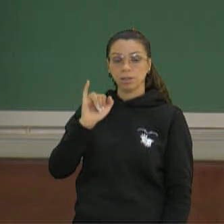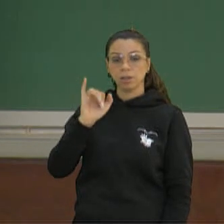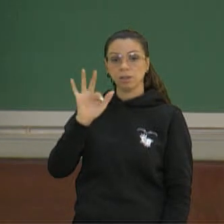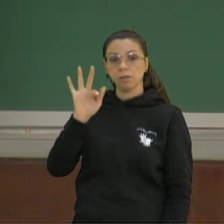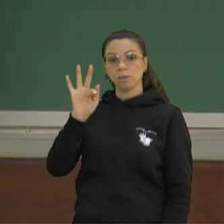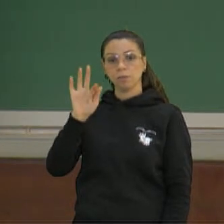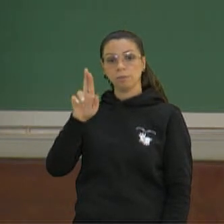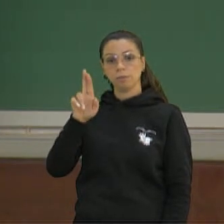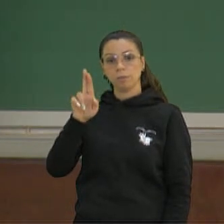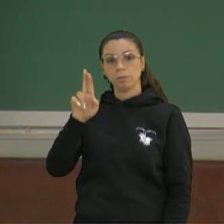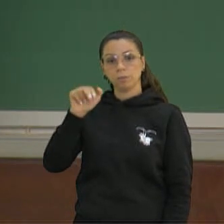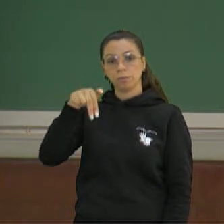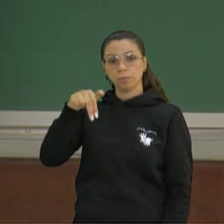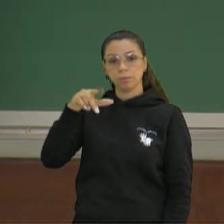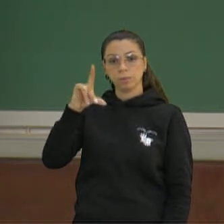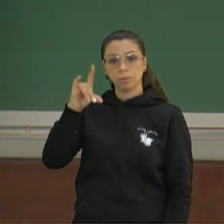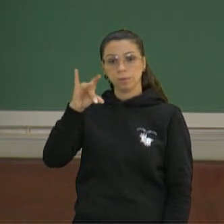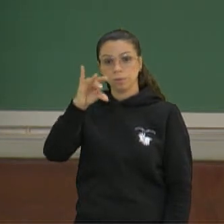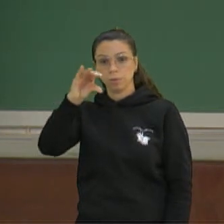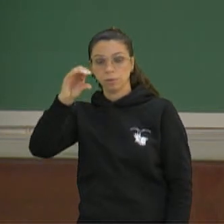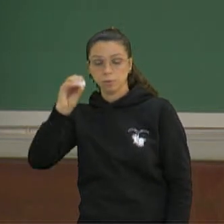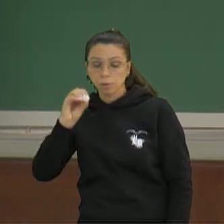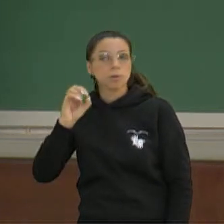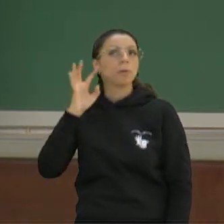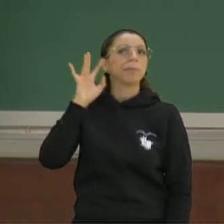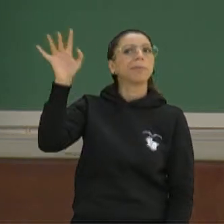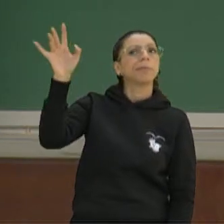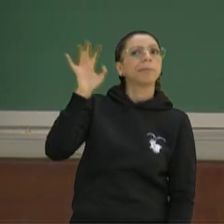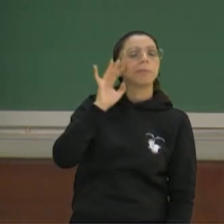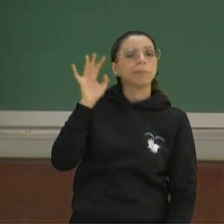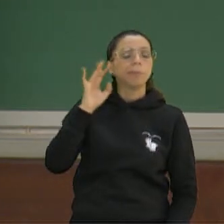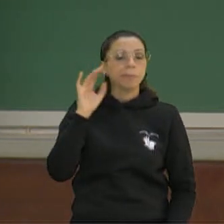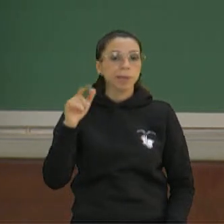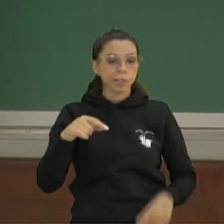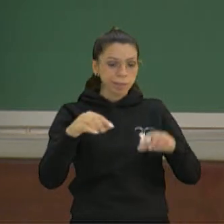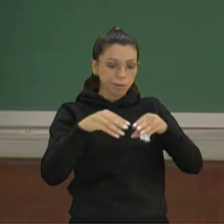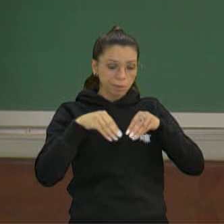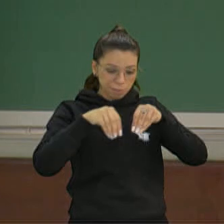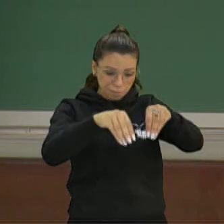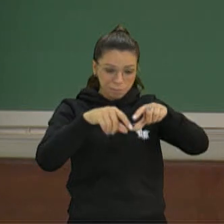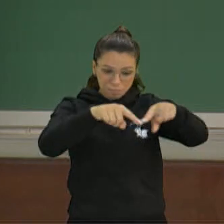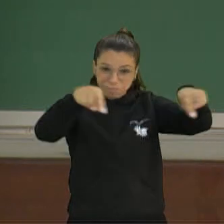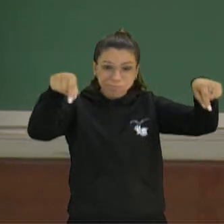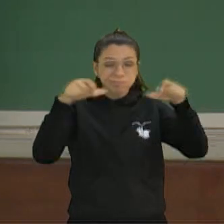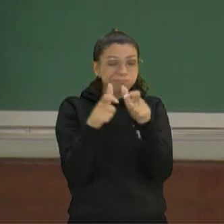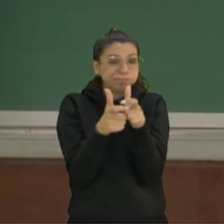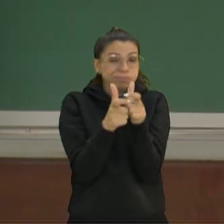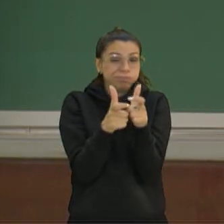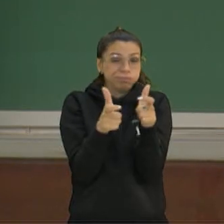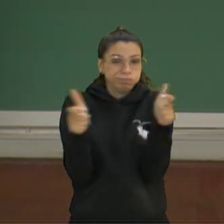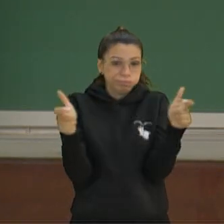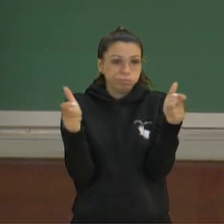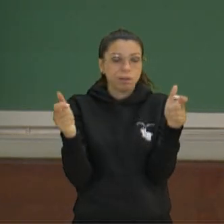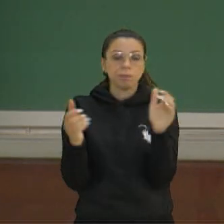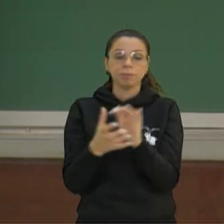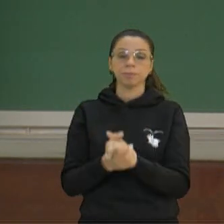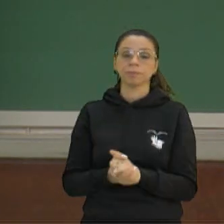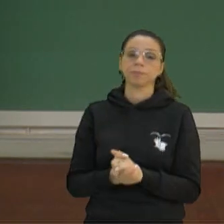em latifúndio, né, pense em uma terra bem ampla, grande extensão de terra.